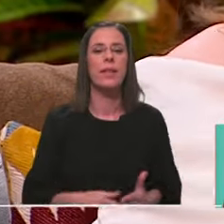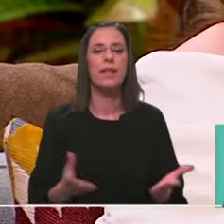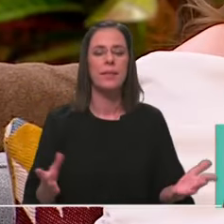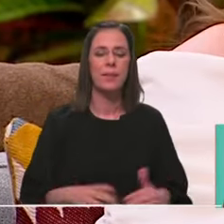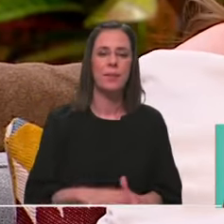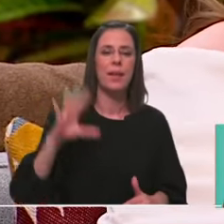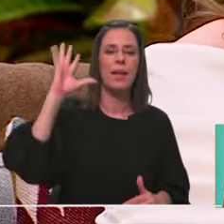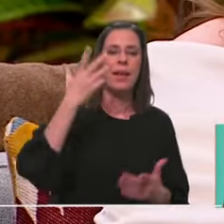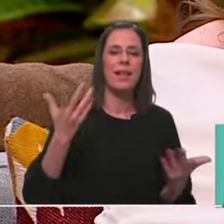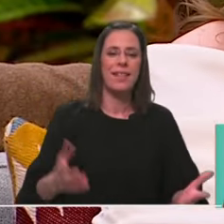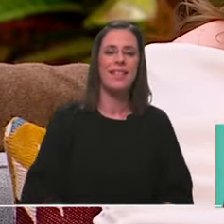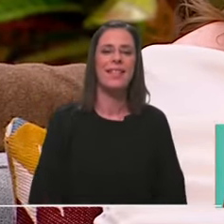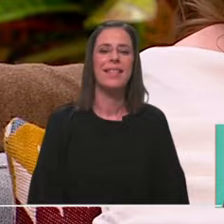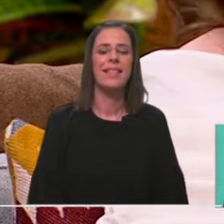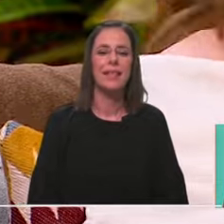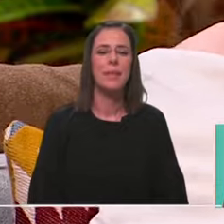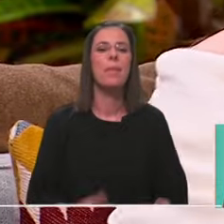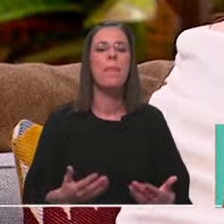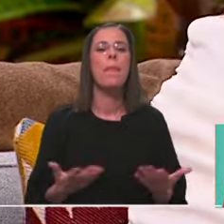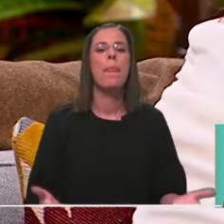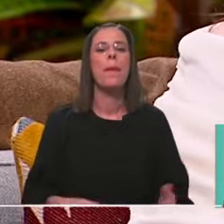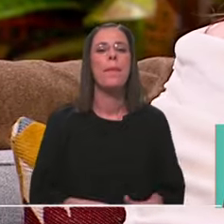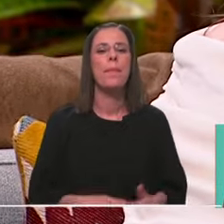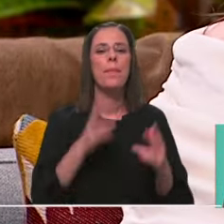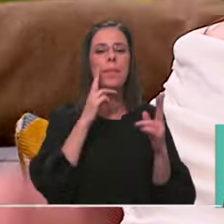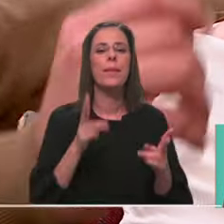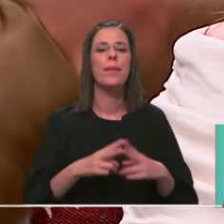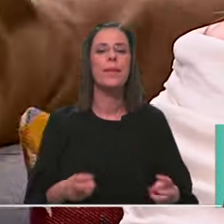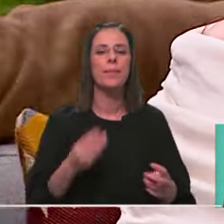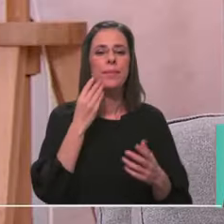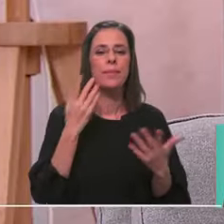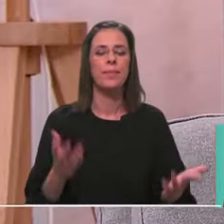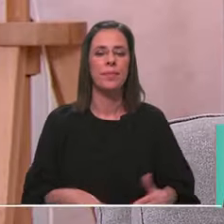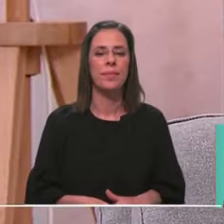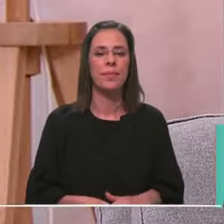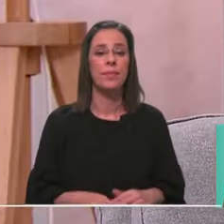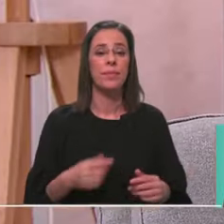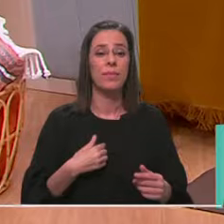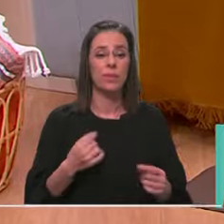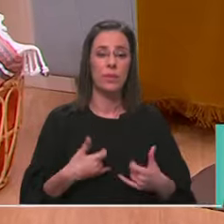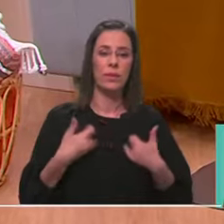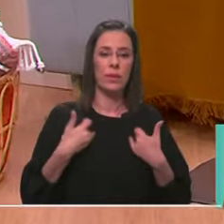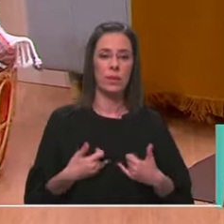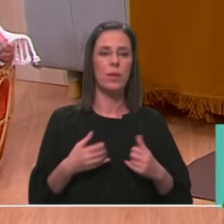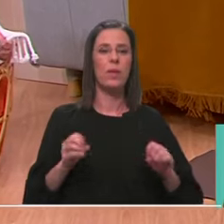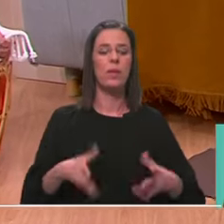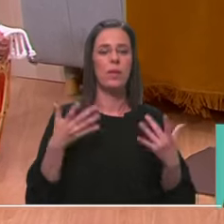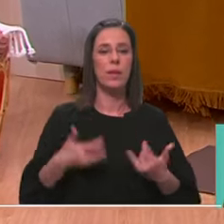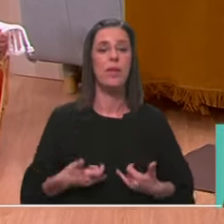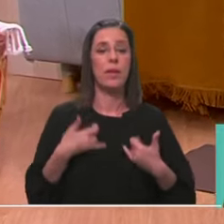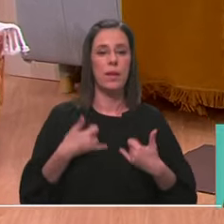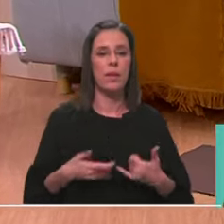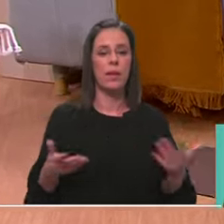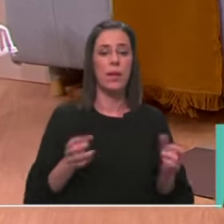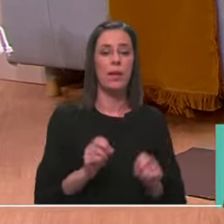olha aconteceu e agora como é que quando descobriram como é que foi olha fiquei um bocadinho assustada no início porque